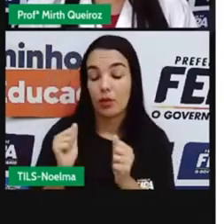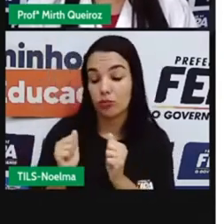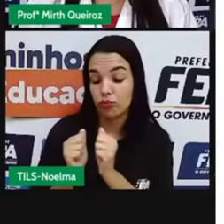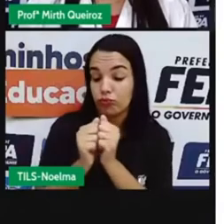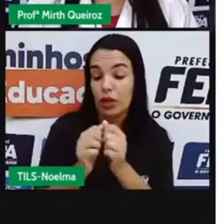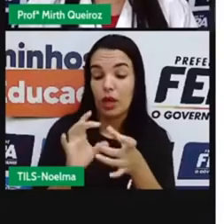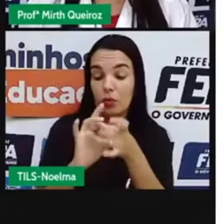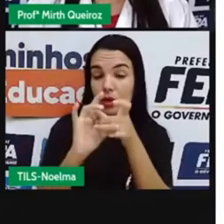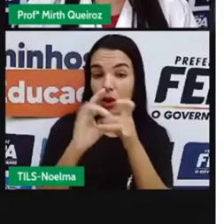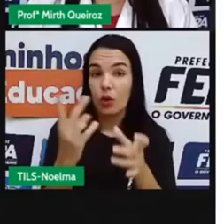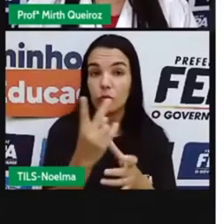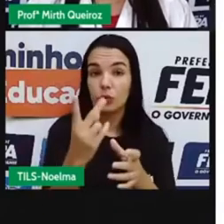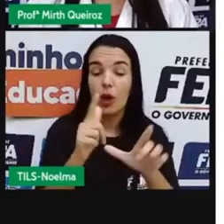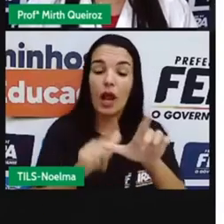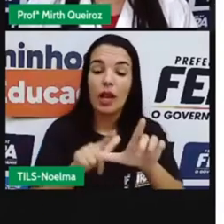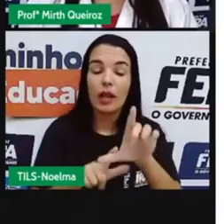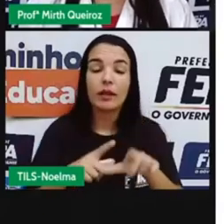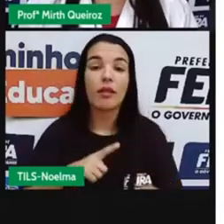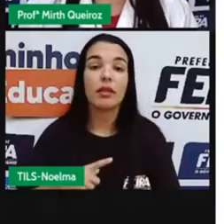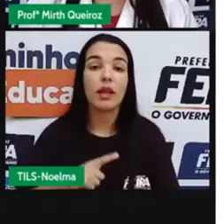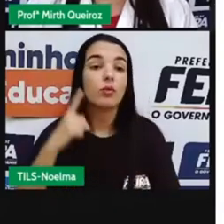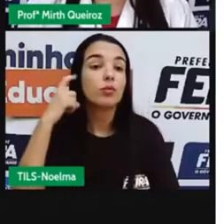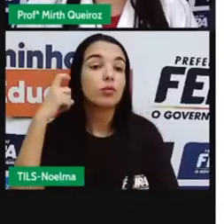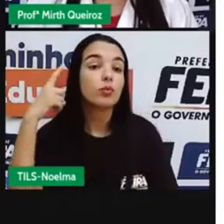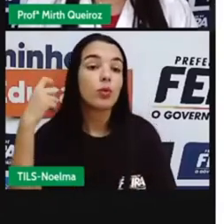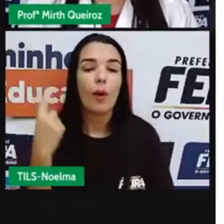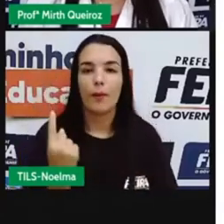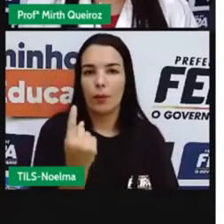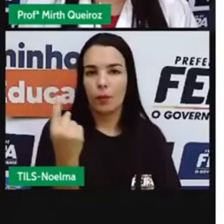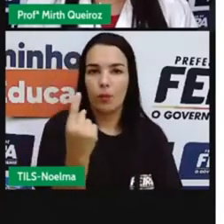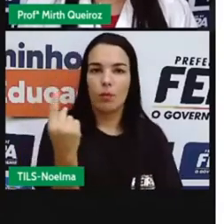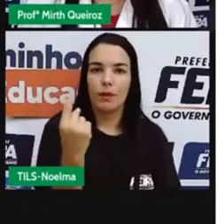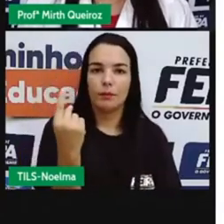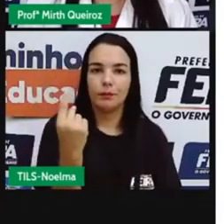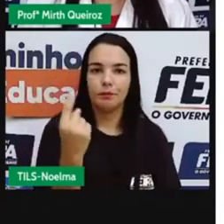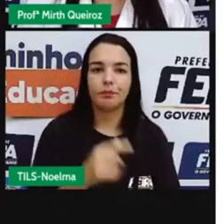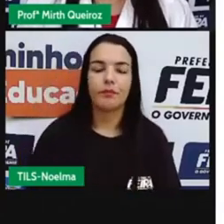que, quando juntas, formam o som de apenas uma.